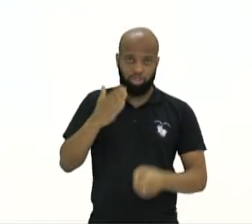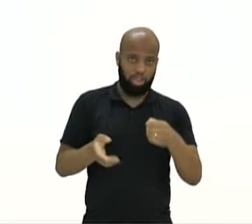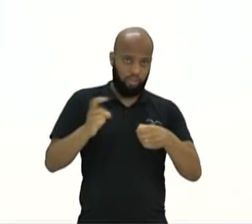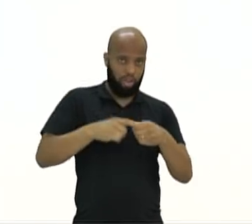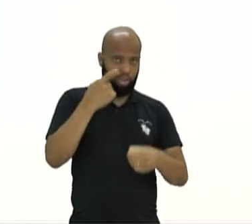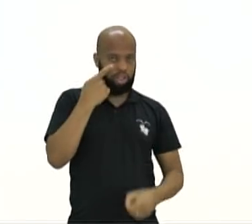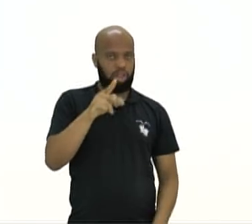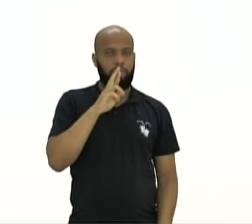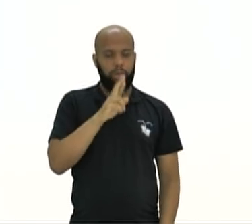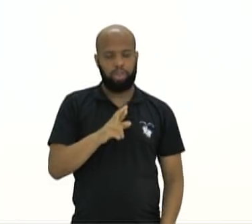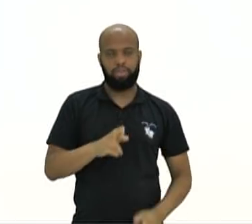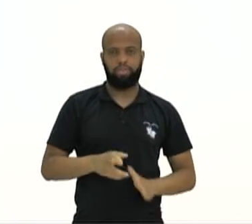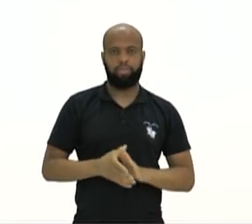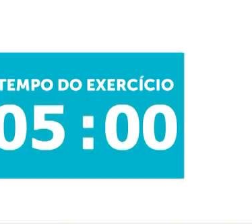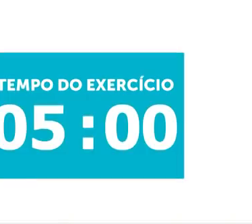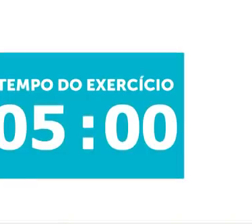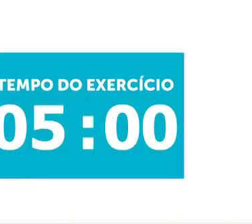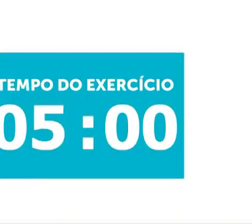corrigimos juntos.